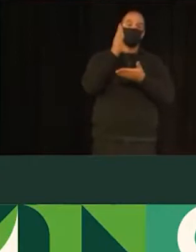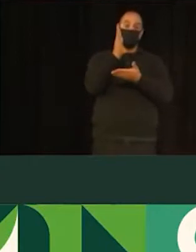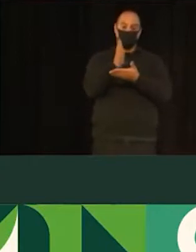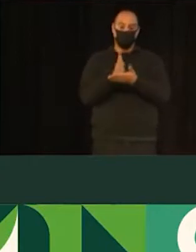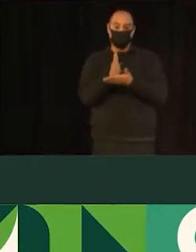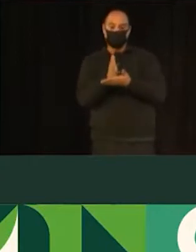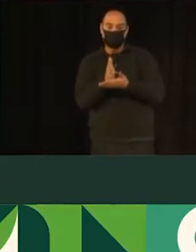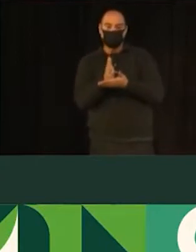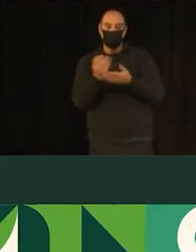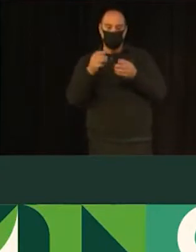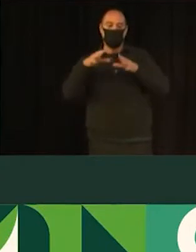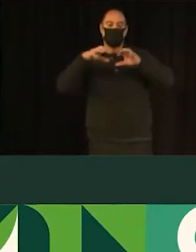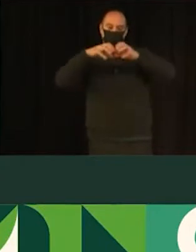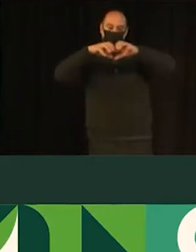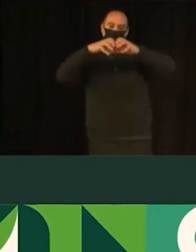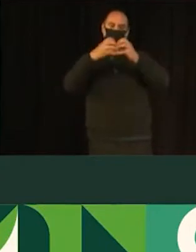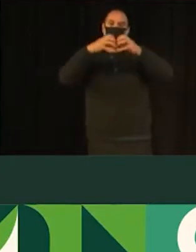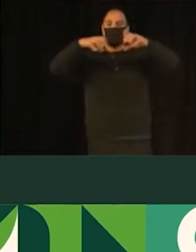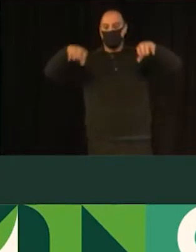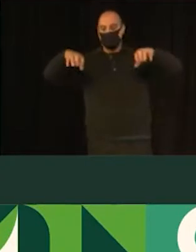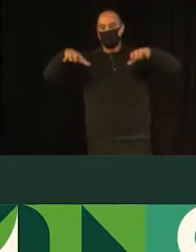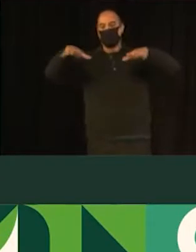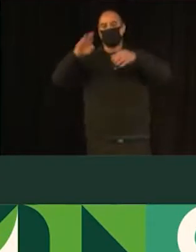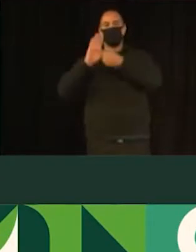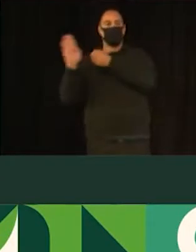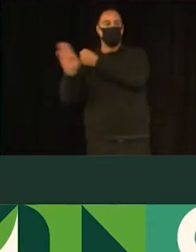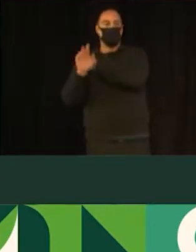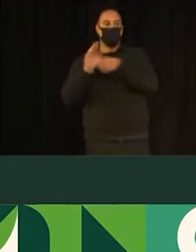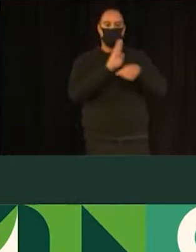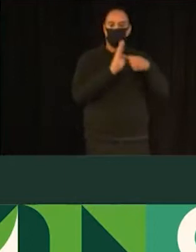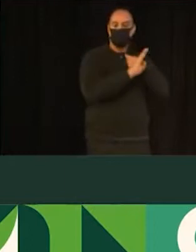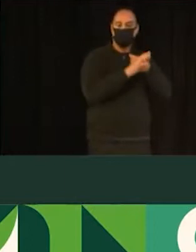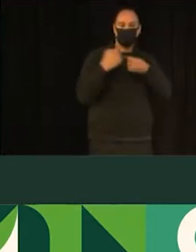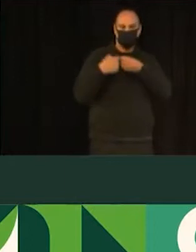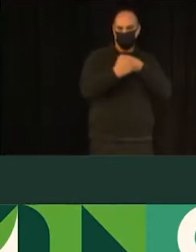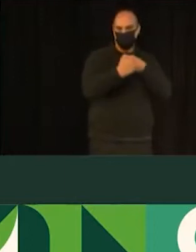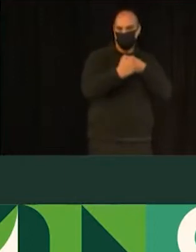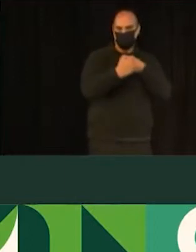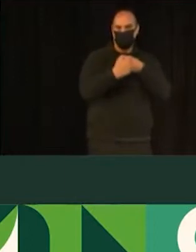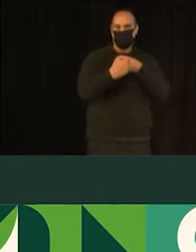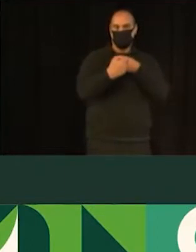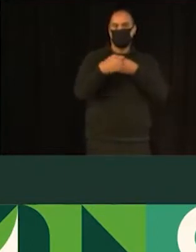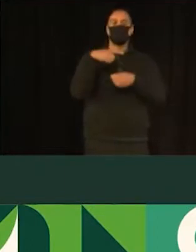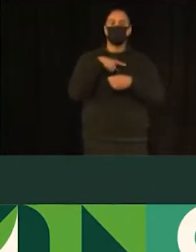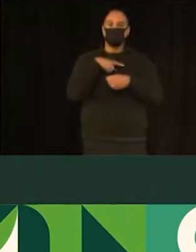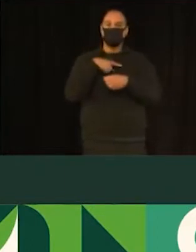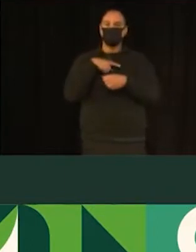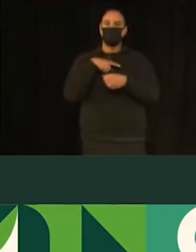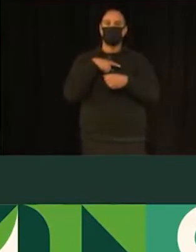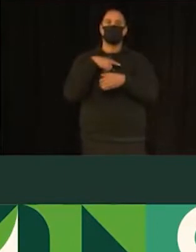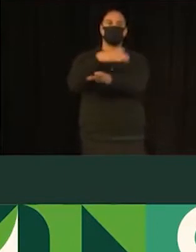físicos, né, segregando a cidade, que é a BR-116 e o Transurb. Isso também demandaria obras de arte,